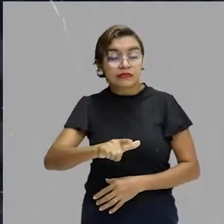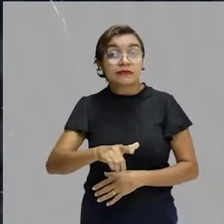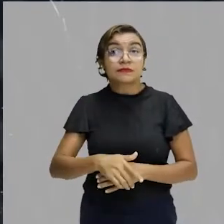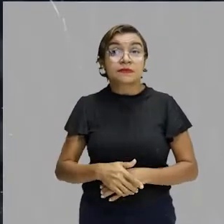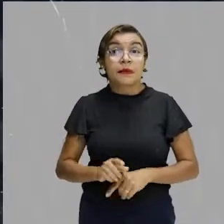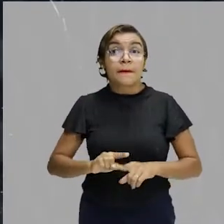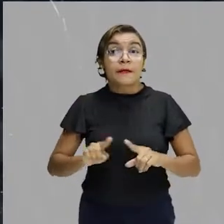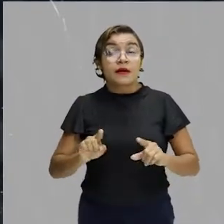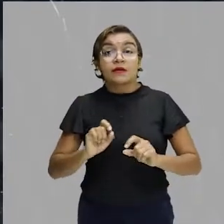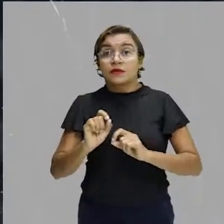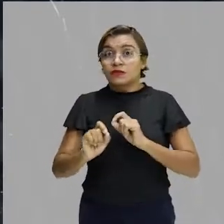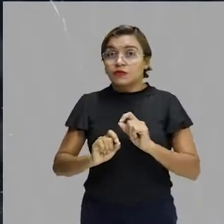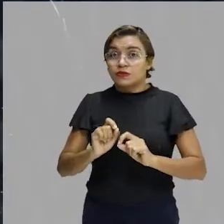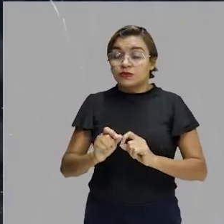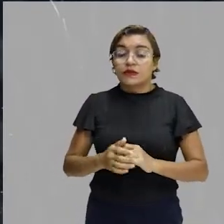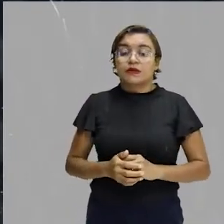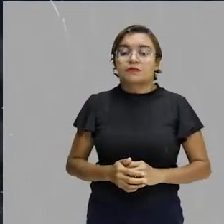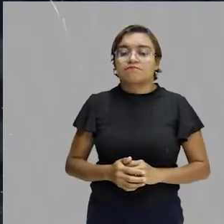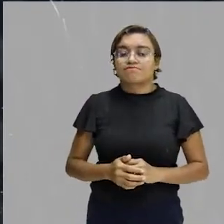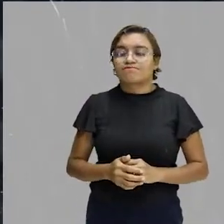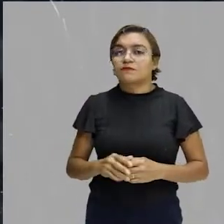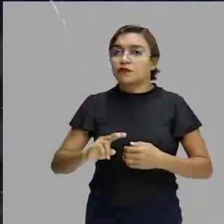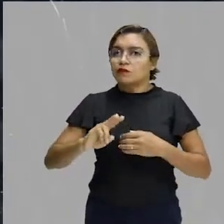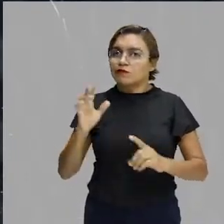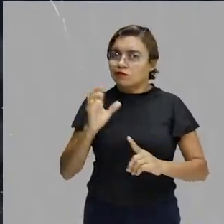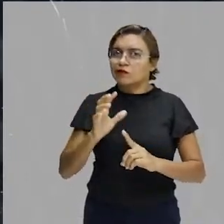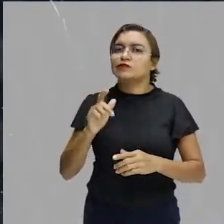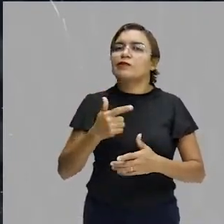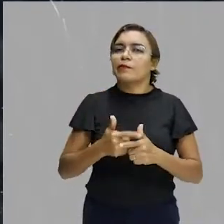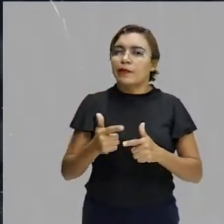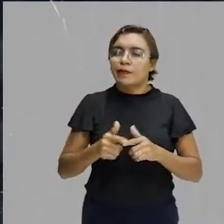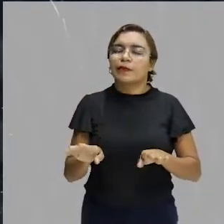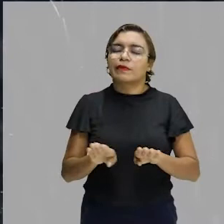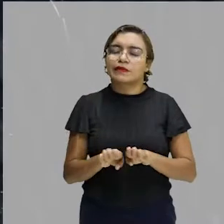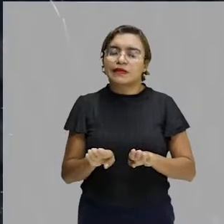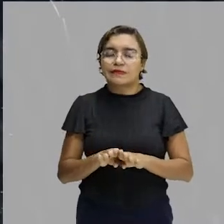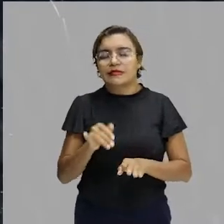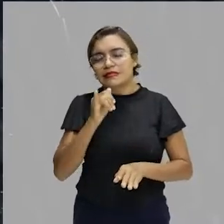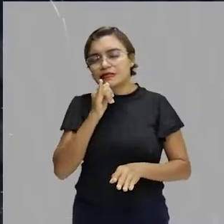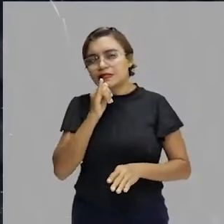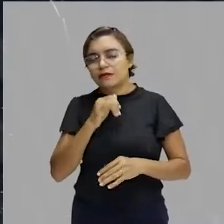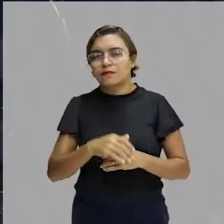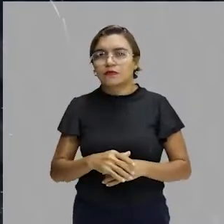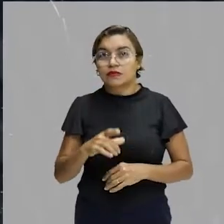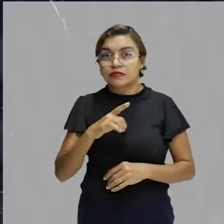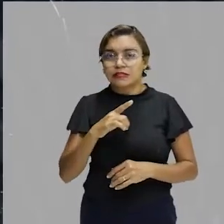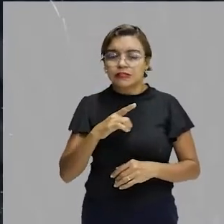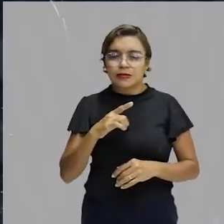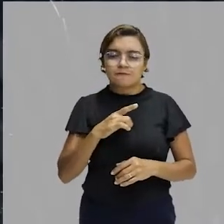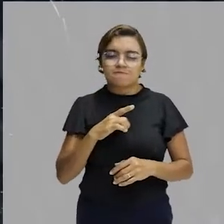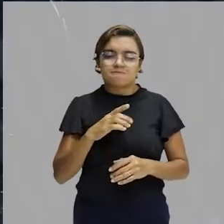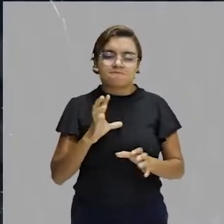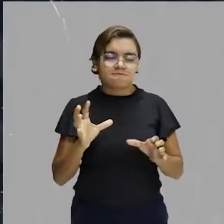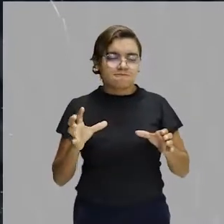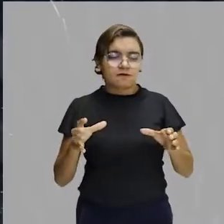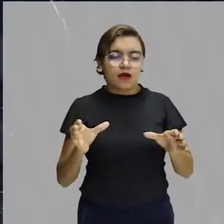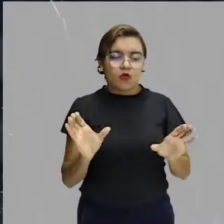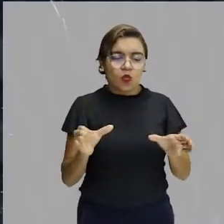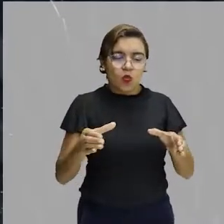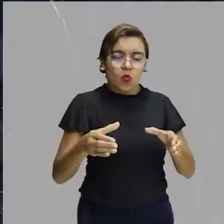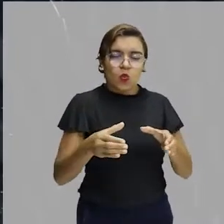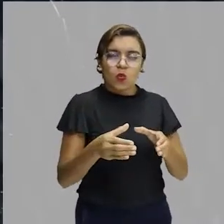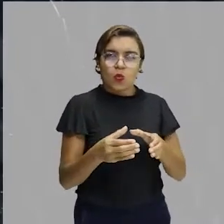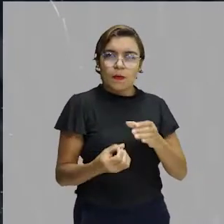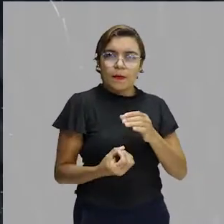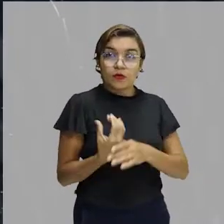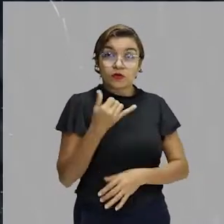mas isso também pode gerar um problema. Qual, Marcos? Quando tu tem uma concentração, galera, de produção de energia em apenas